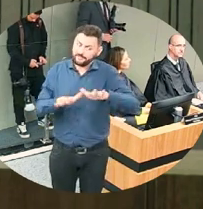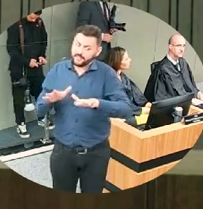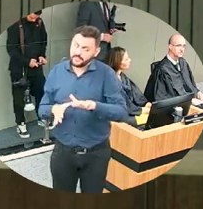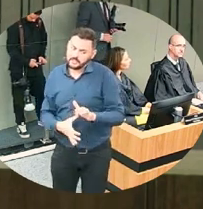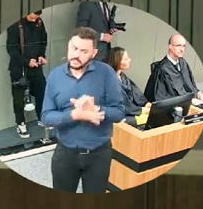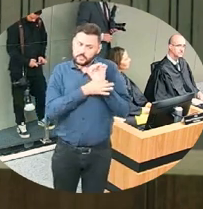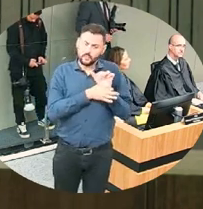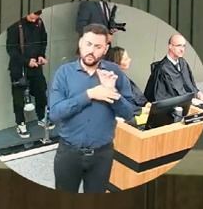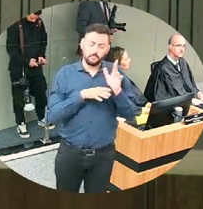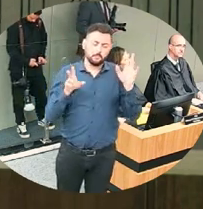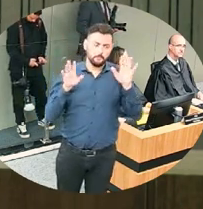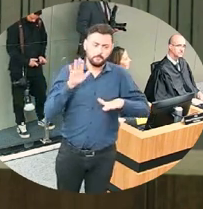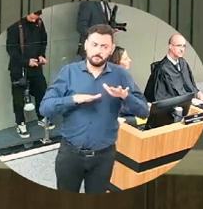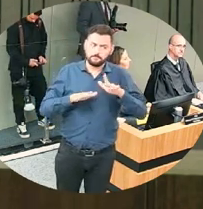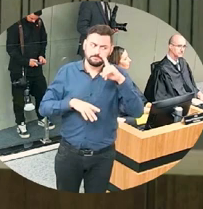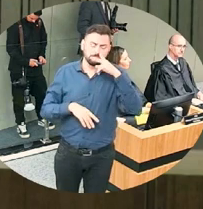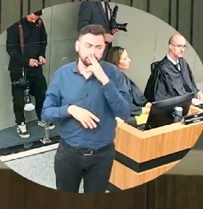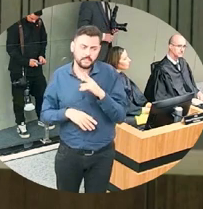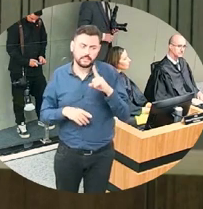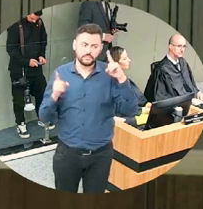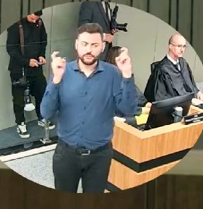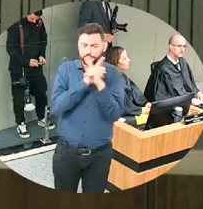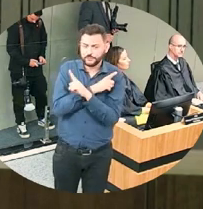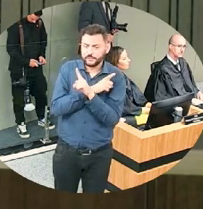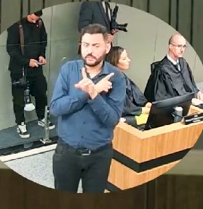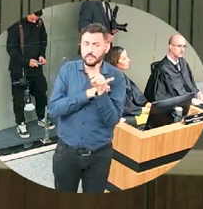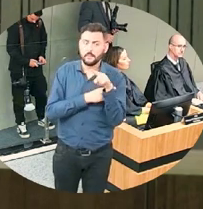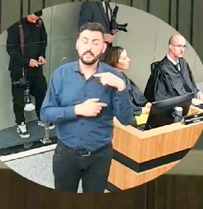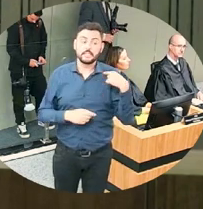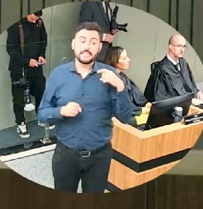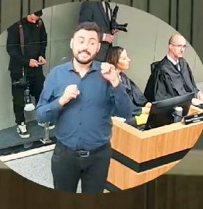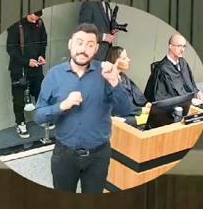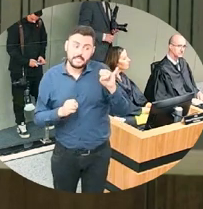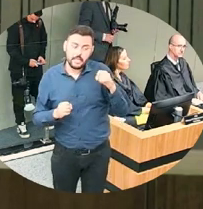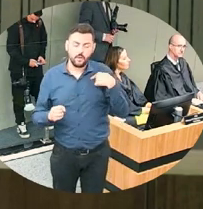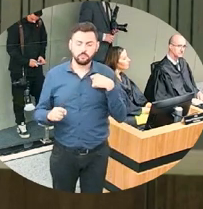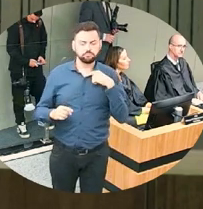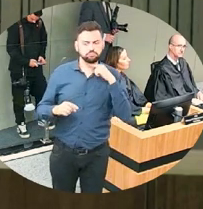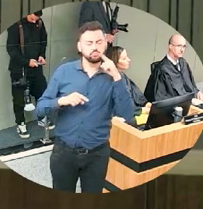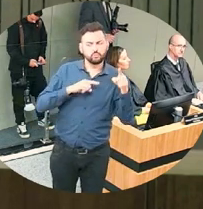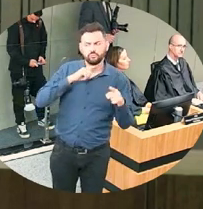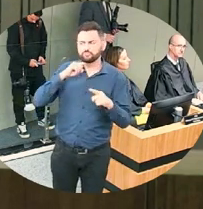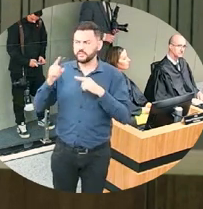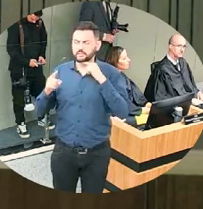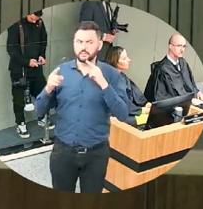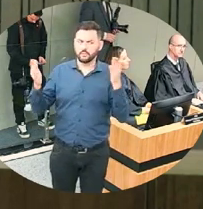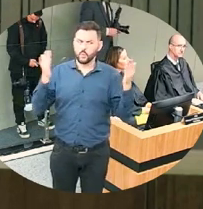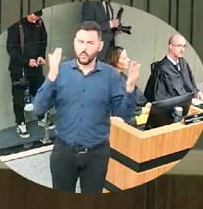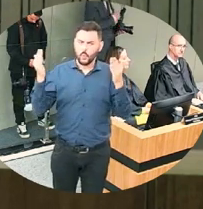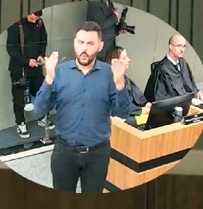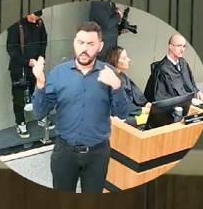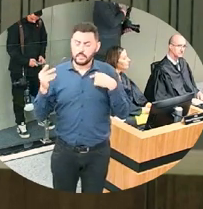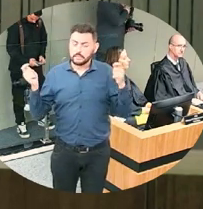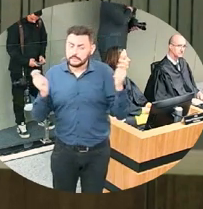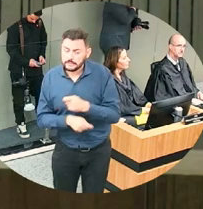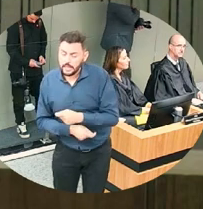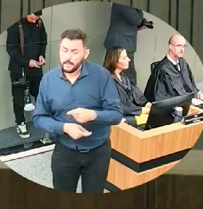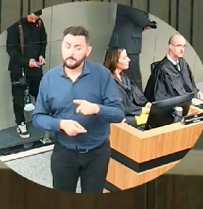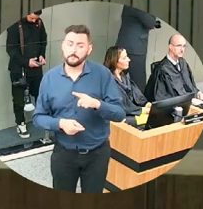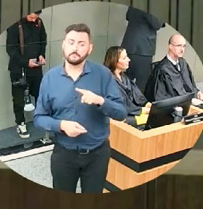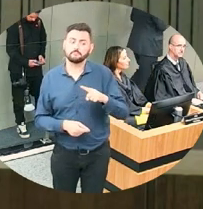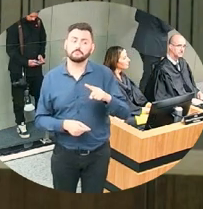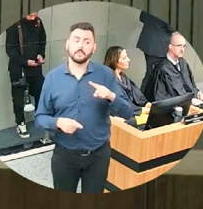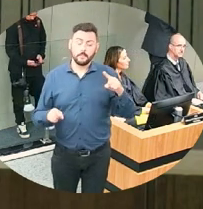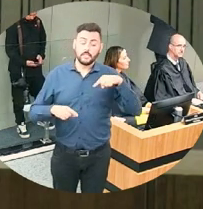é o preço do aprendizado e não fossem as dúvidas e a busca pelo desconhecido ainda estaríamos habitando